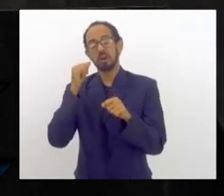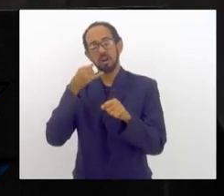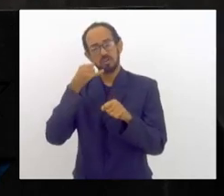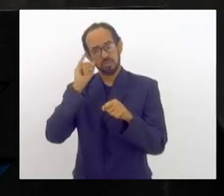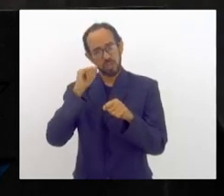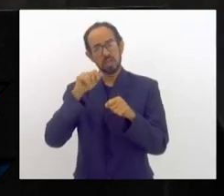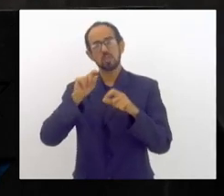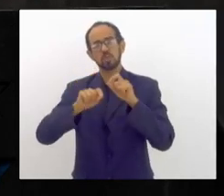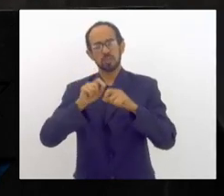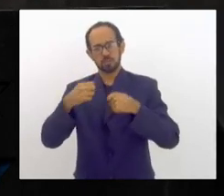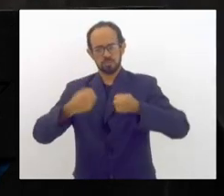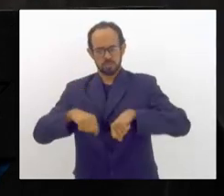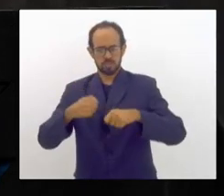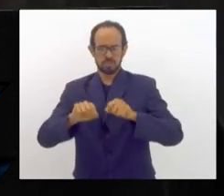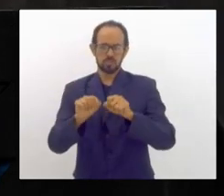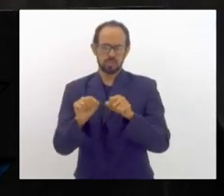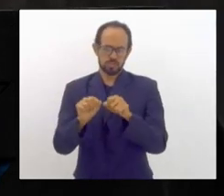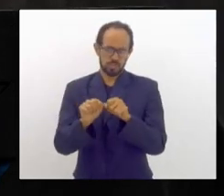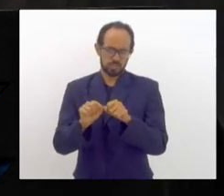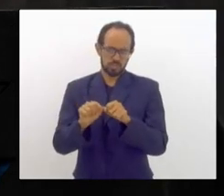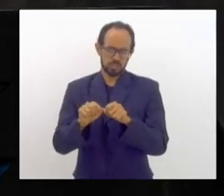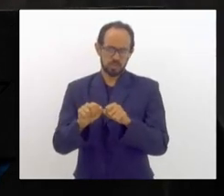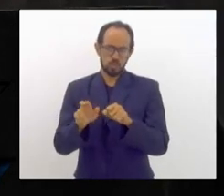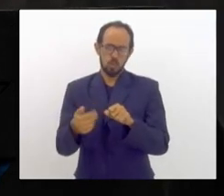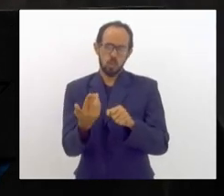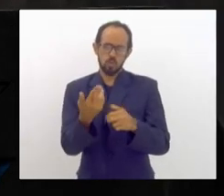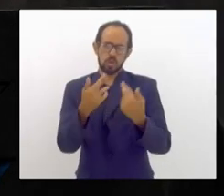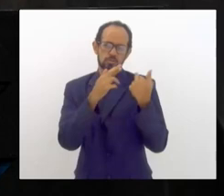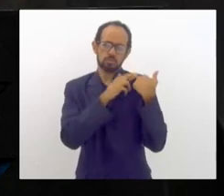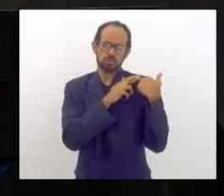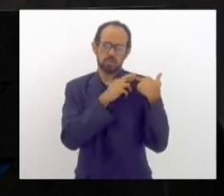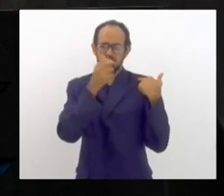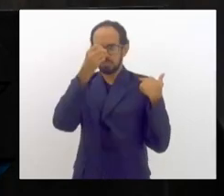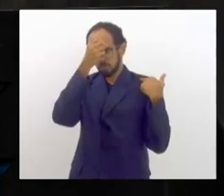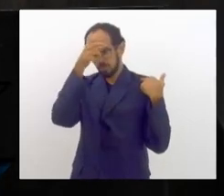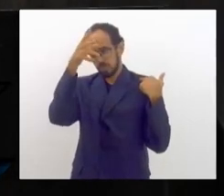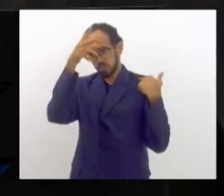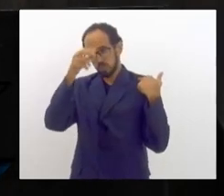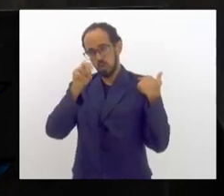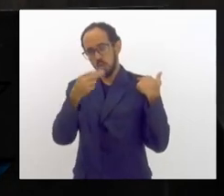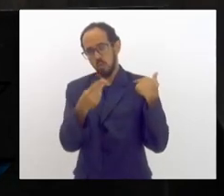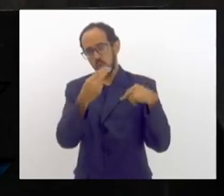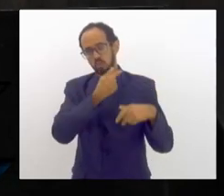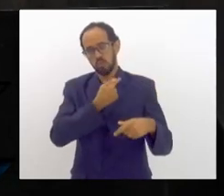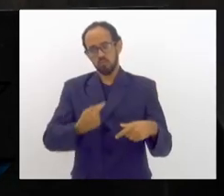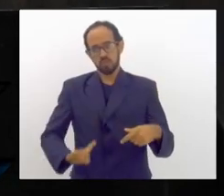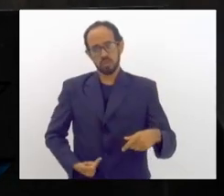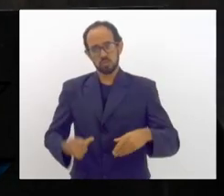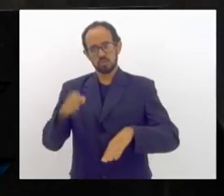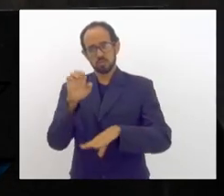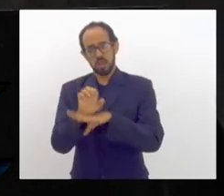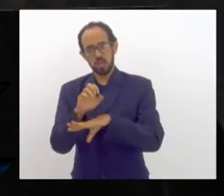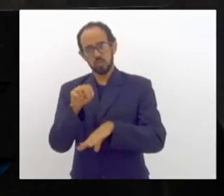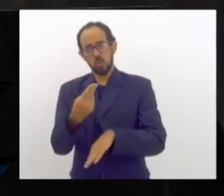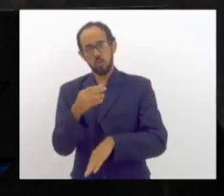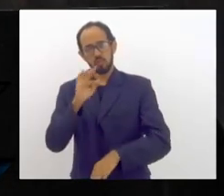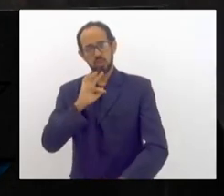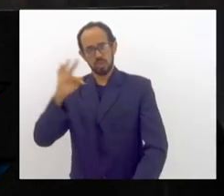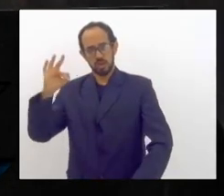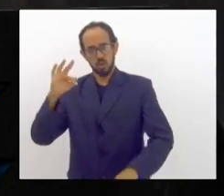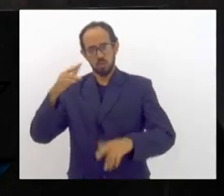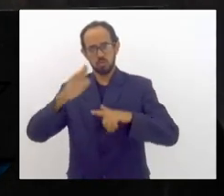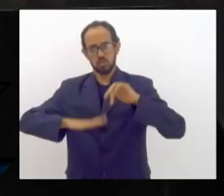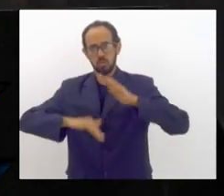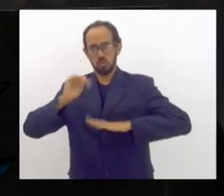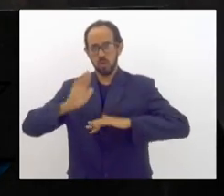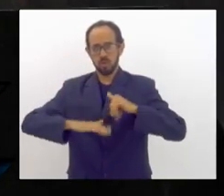feito. Seja na responsabilidade da prefeitura, do governo do estado ou do governo federal. Porque qualquer